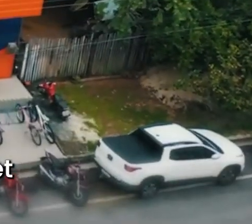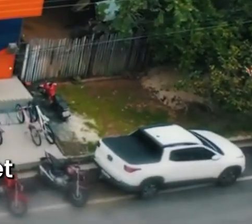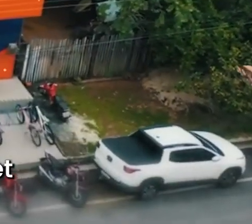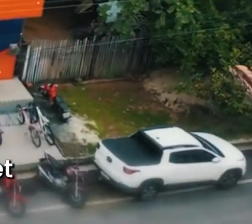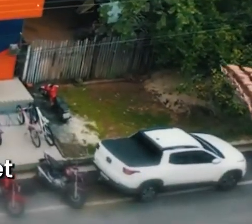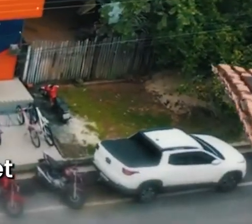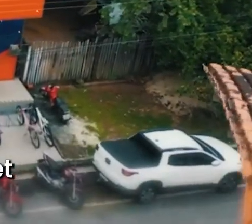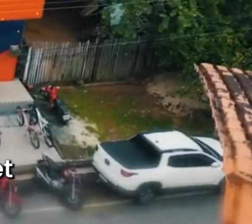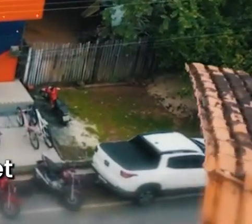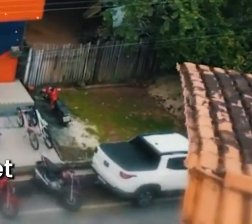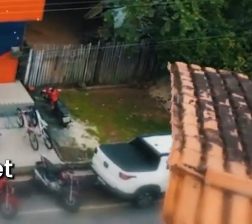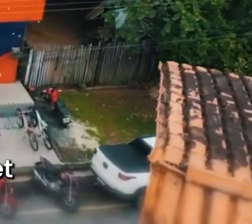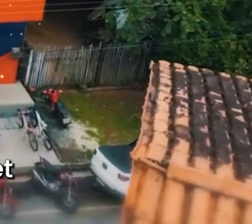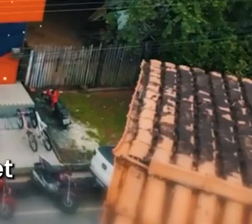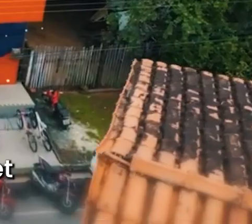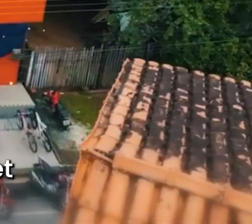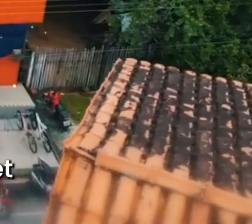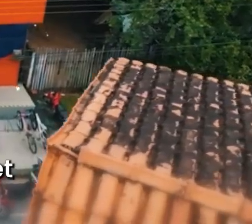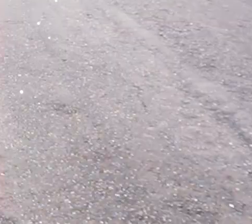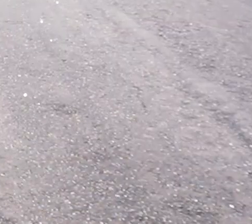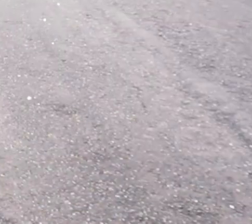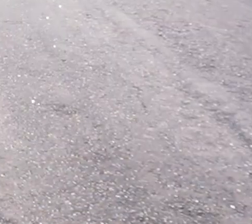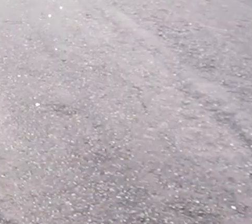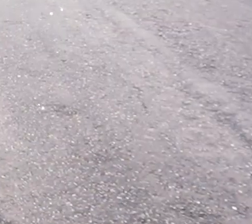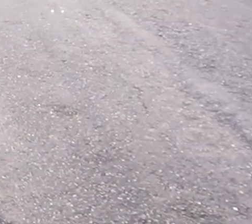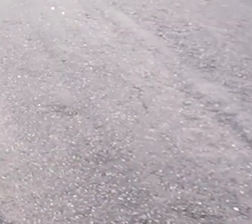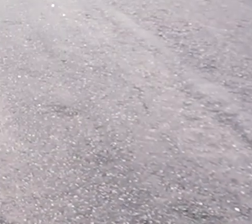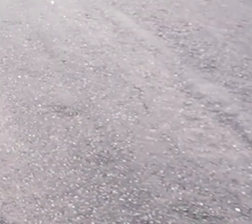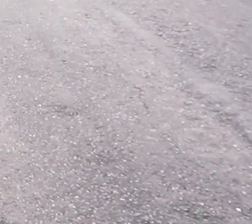nasceu a Sol, provedor de internet.